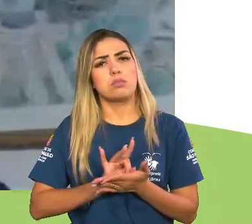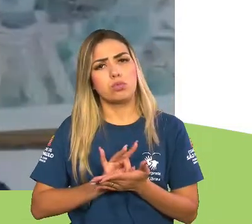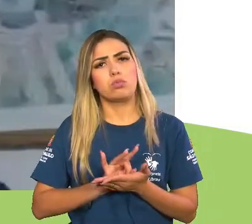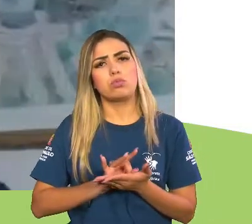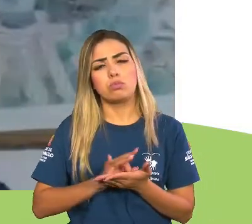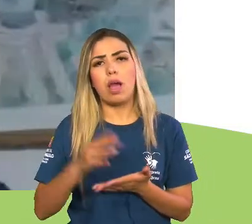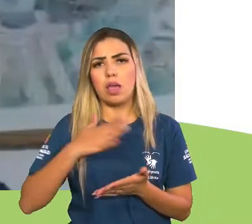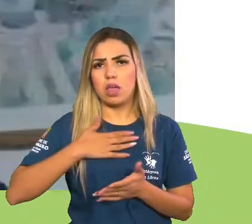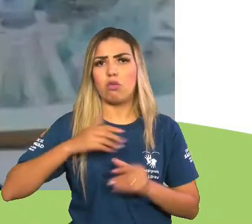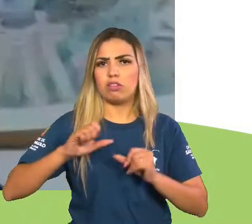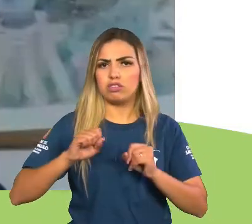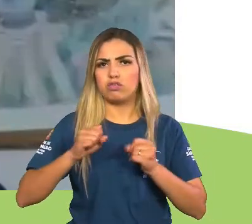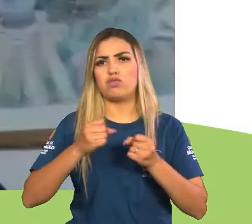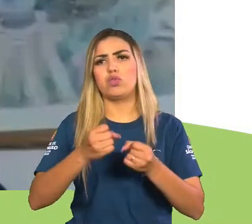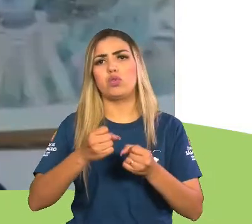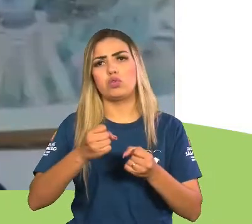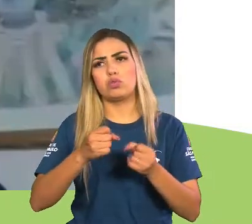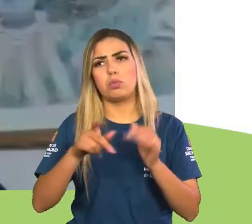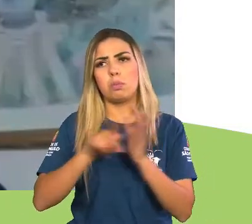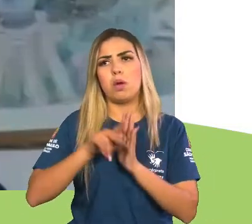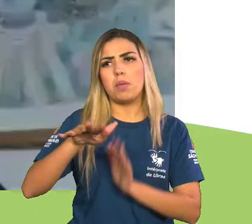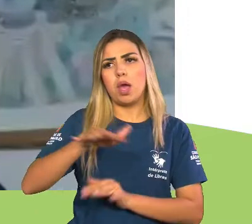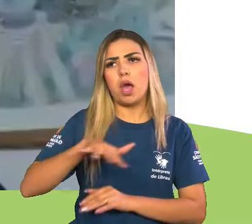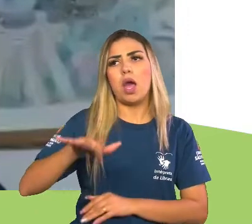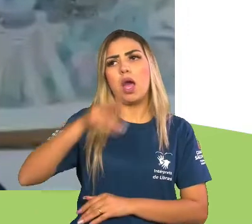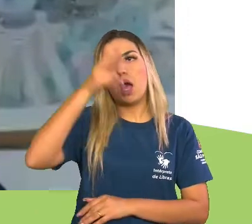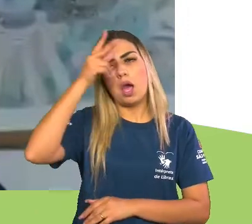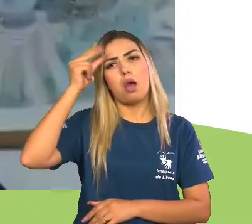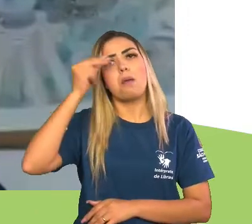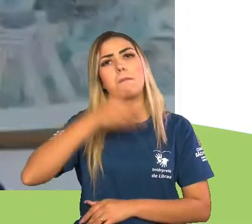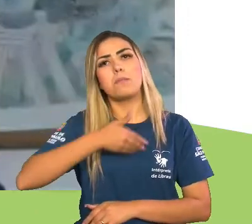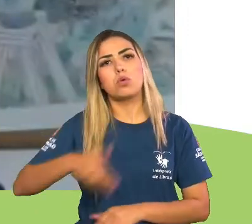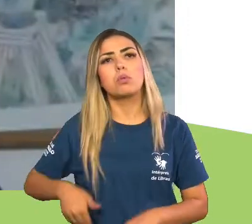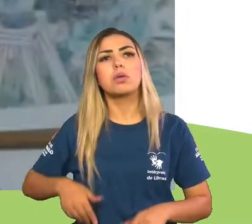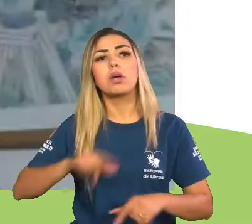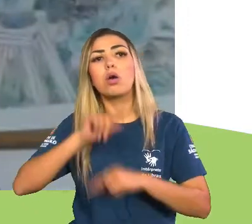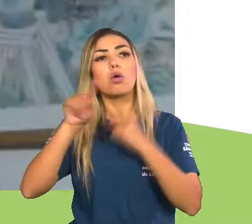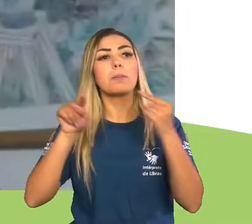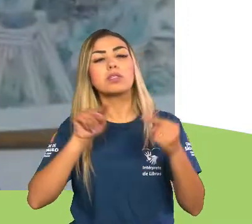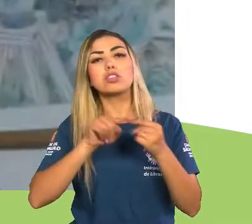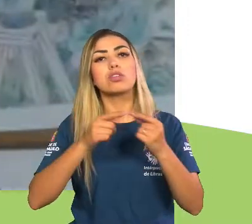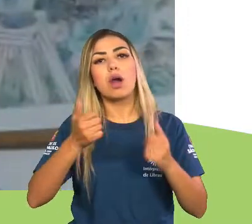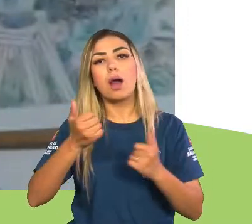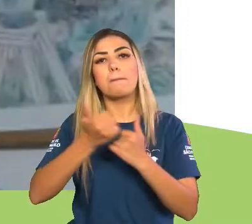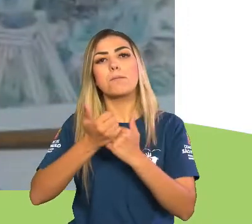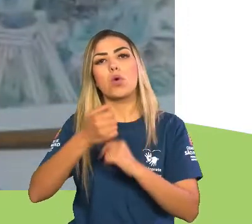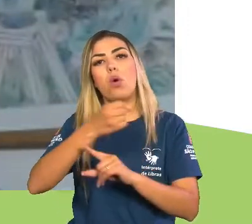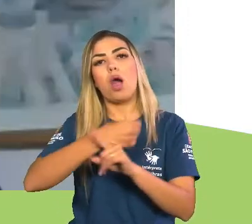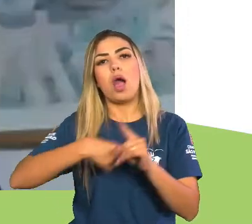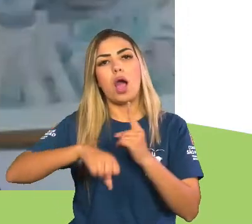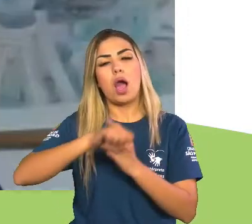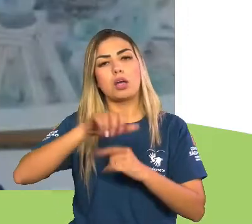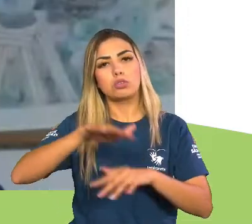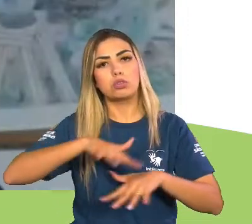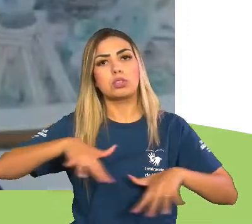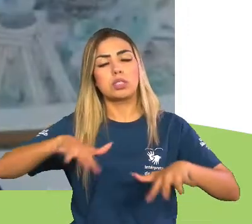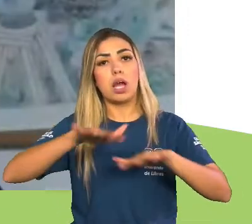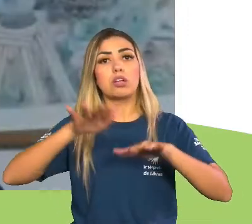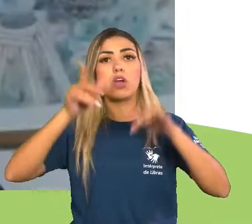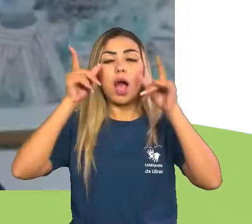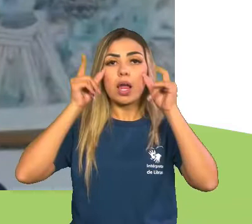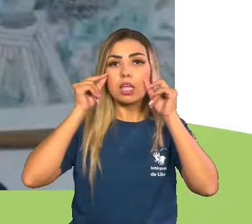na minha dedicação como servidor público, com o objetivo de oferecer à sociedade algum alívio e